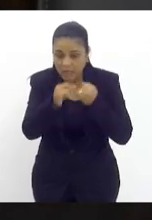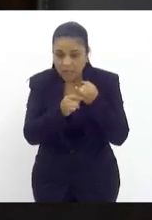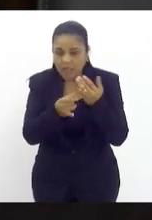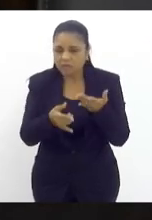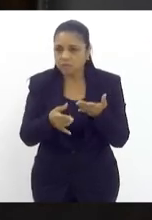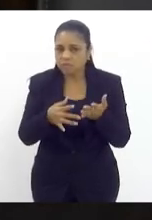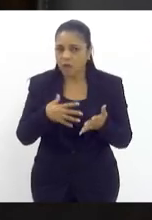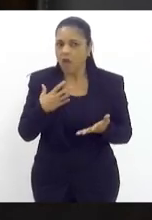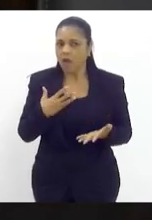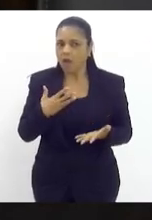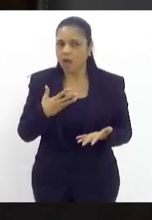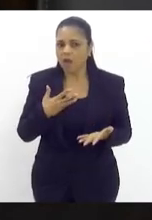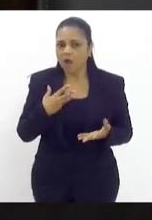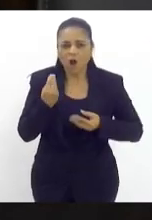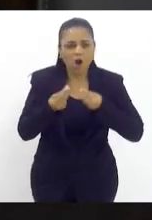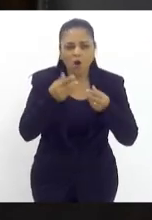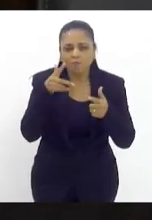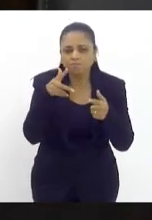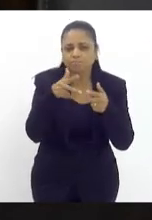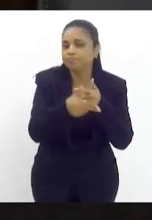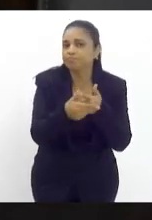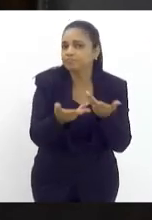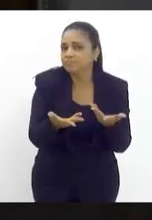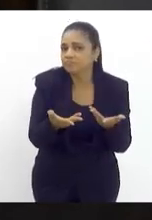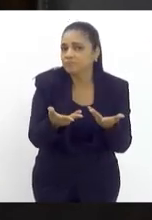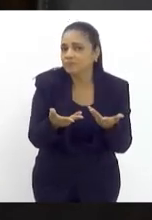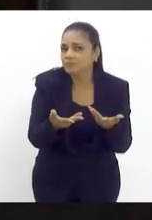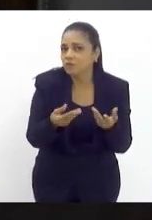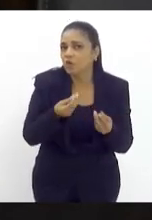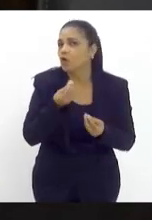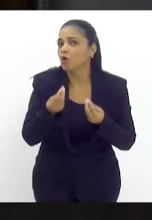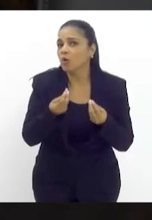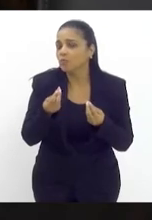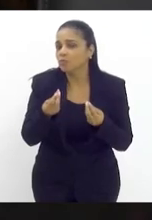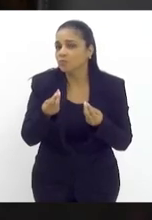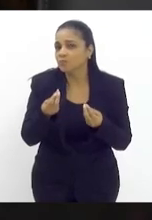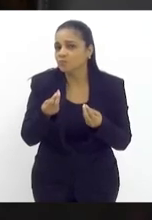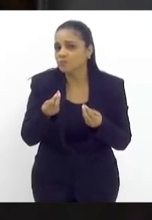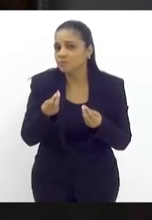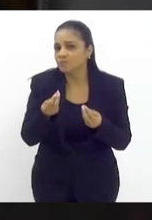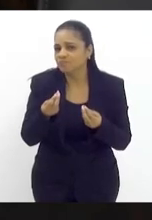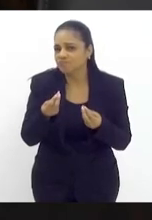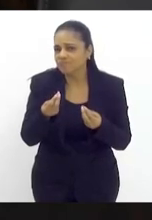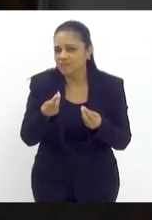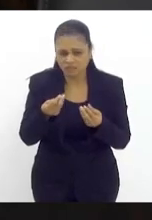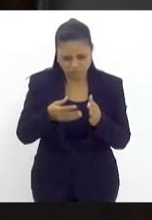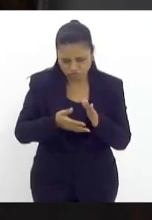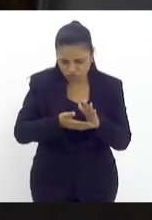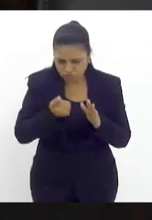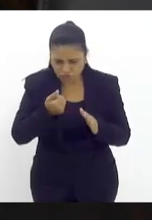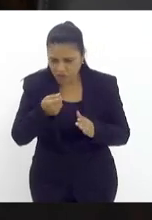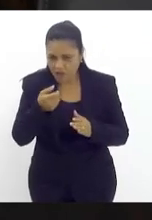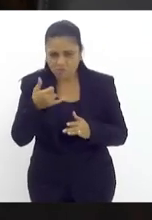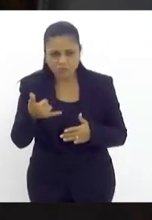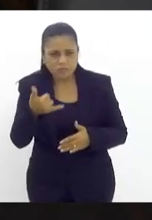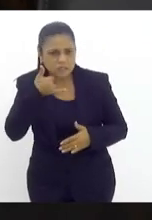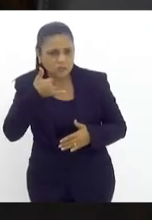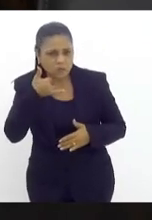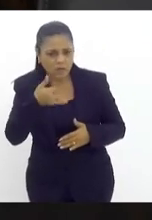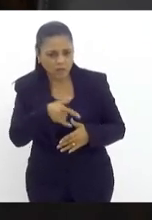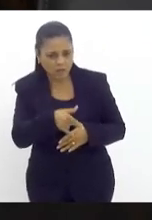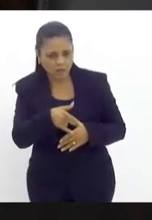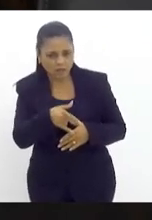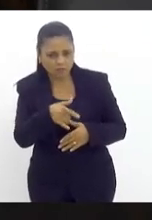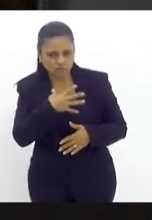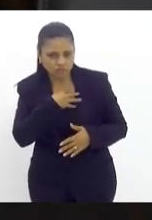Mas como que eu vou fazer isso? Como? Você não sabe como tirar um celular da mão do seu filho? Pelo